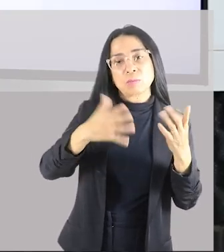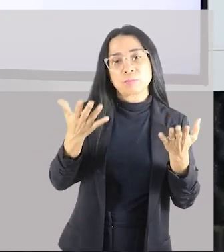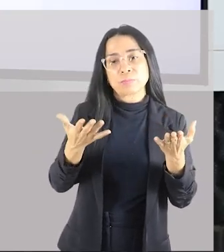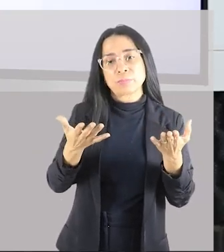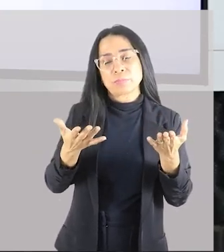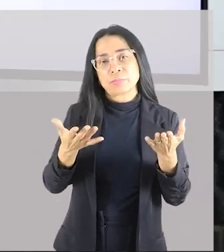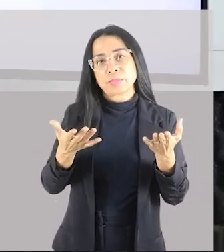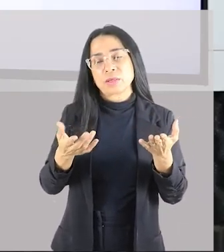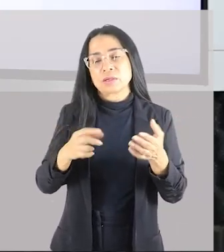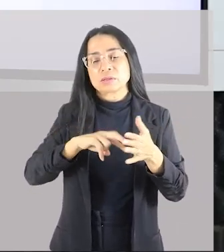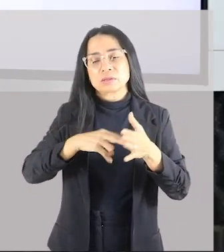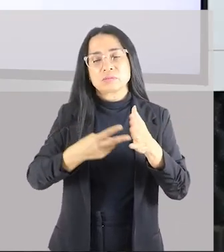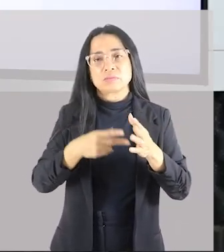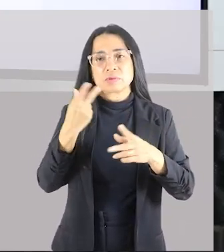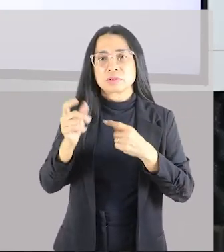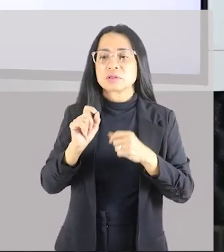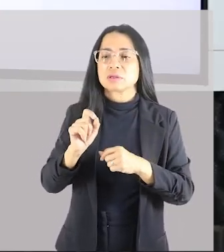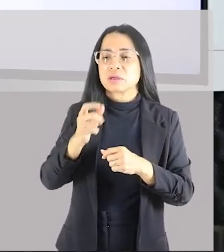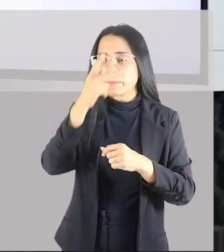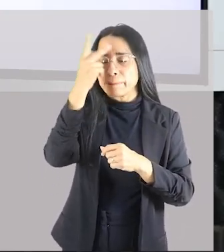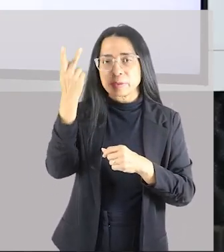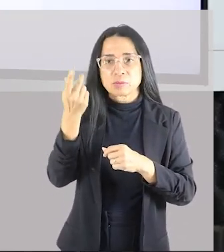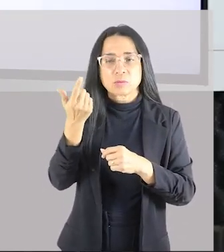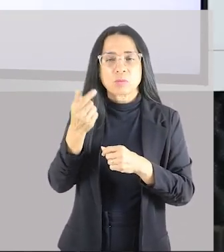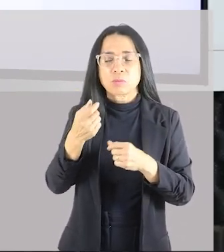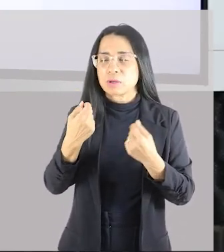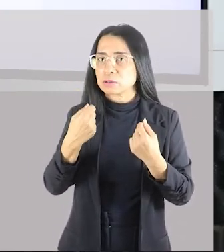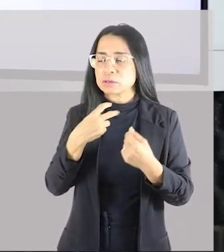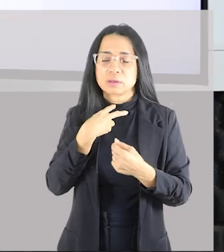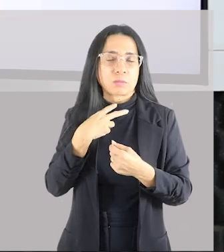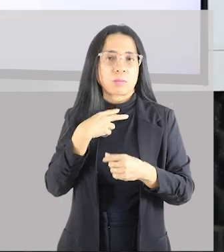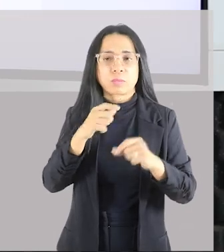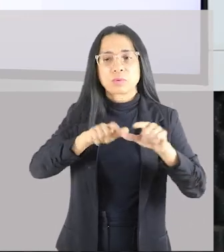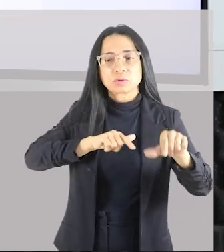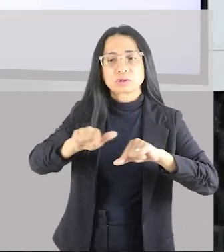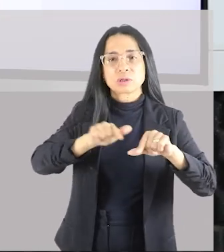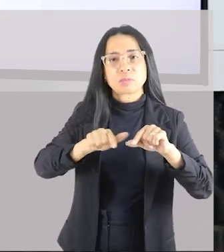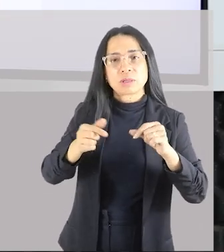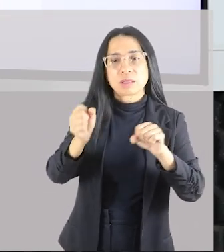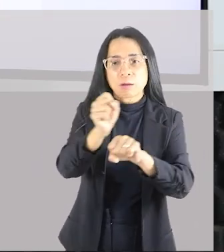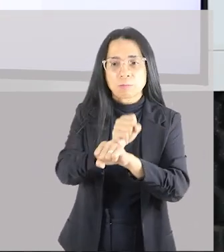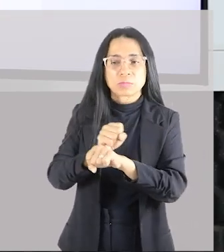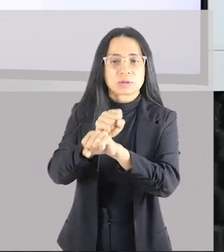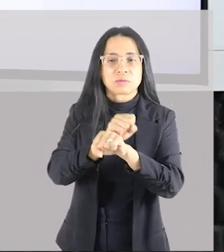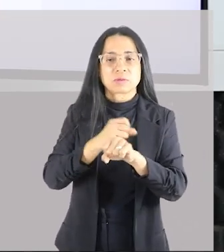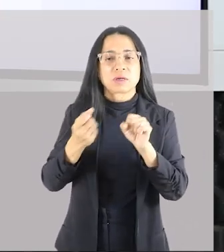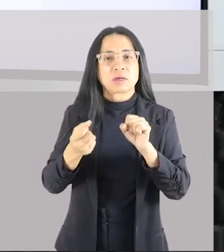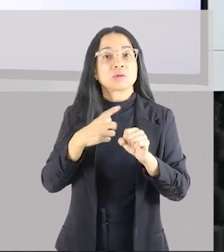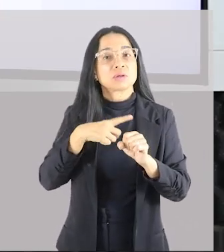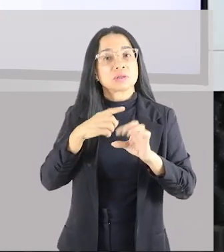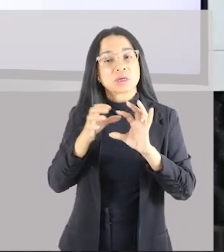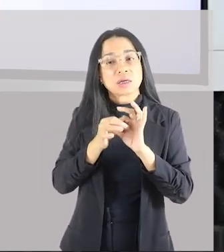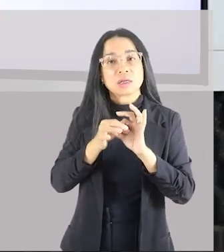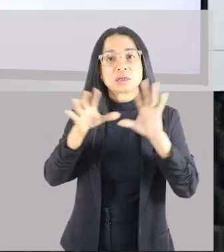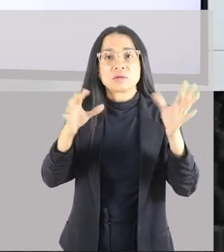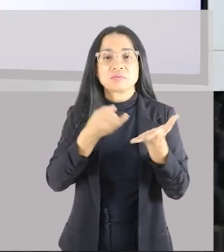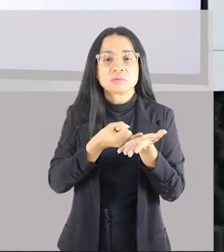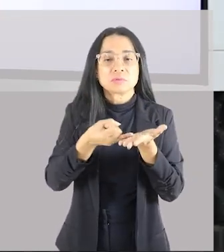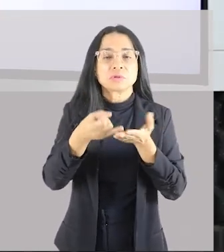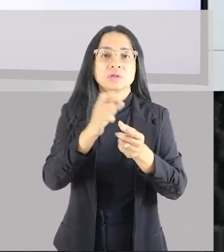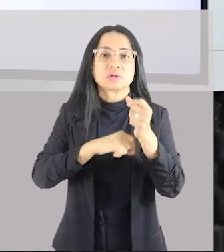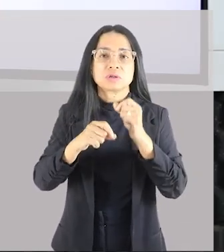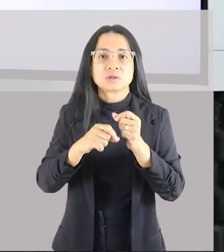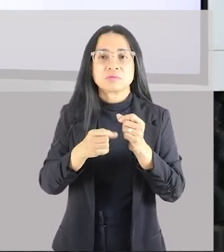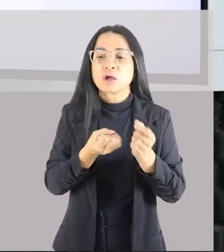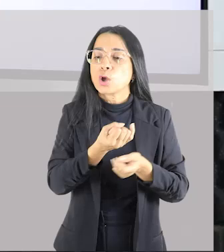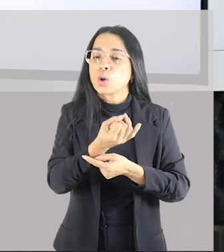maneira escravizada e ainda ter oportunidades para a livre iniciativa, para eu montar quantos negócios for